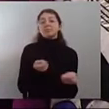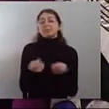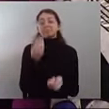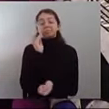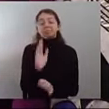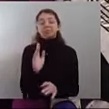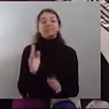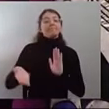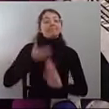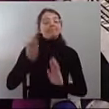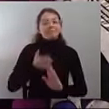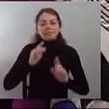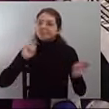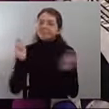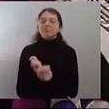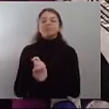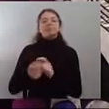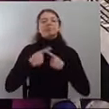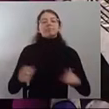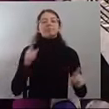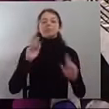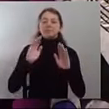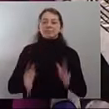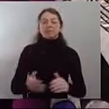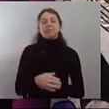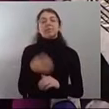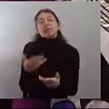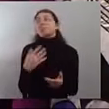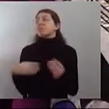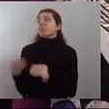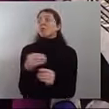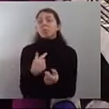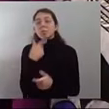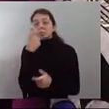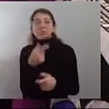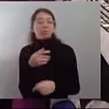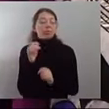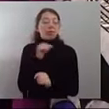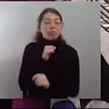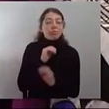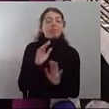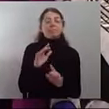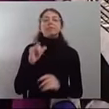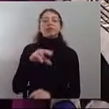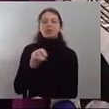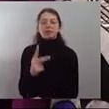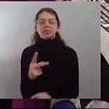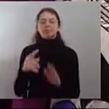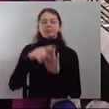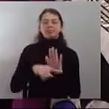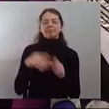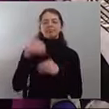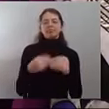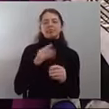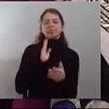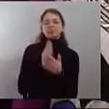fazer diferente. Aliás, aqui entre nós, que ninguém nos ouve, quando olhamos para o programa eleitoral que o INOVA apresentou às últimas eleições, aquilo que vemos é mais do